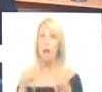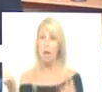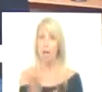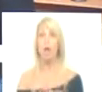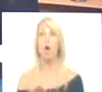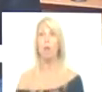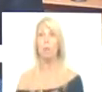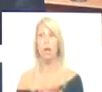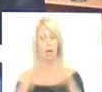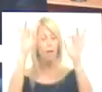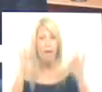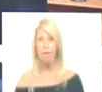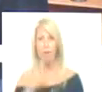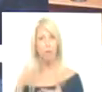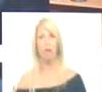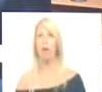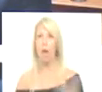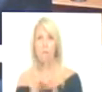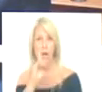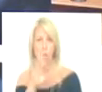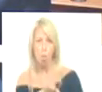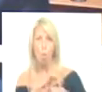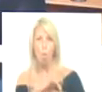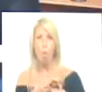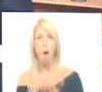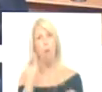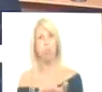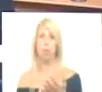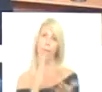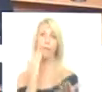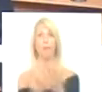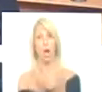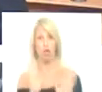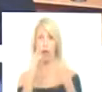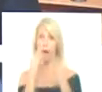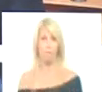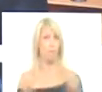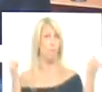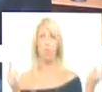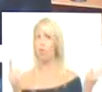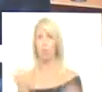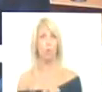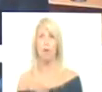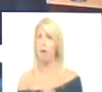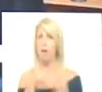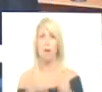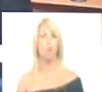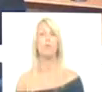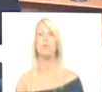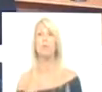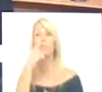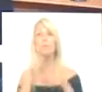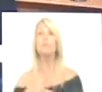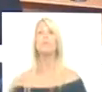economia, o abandono desta via obstinada do empobrecimento regenerador que já se demonstrou que não funciona. Os portugueses